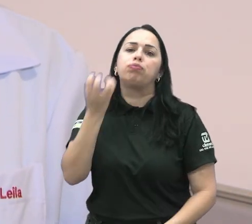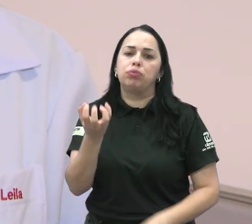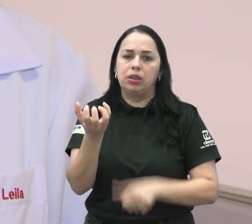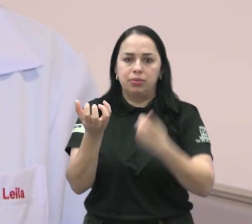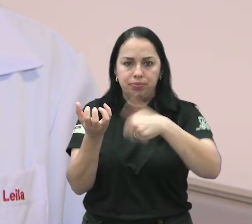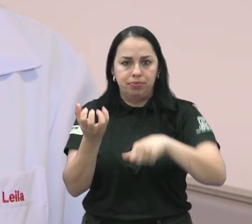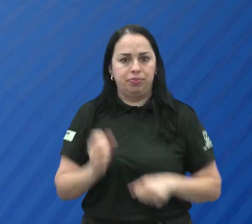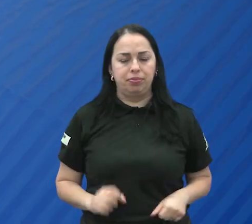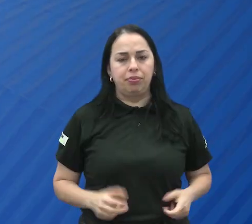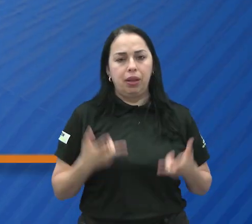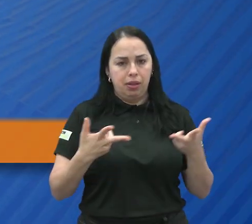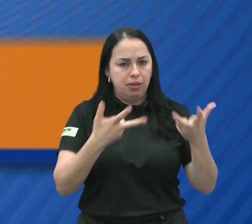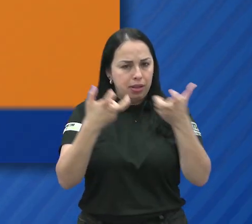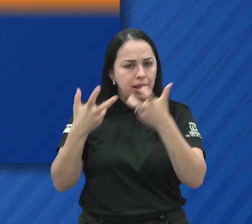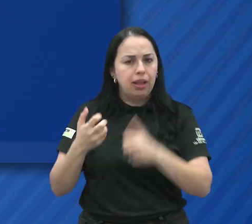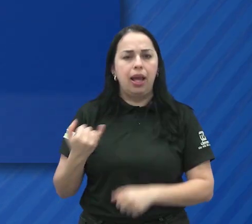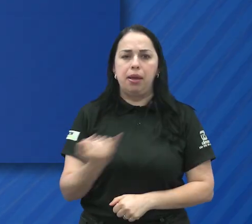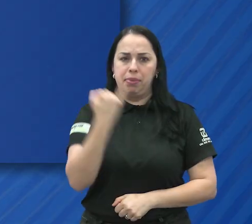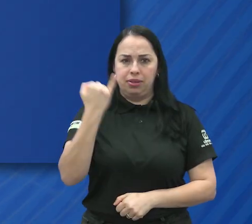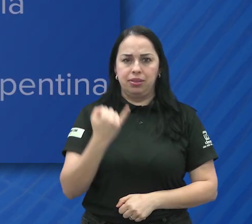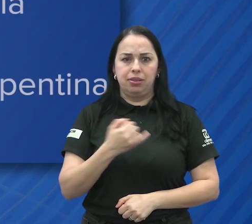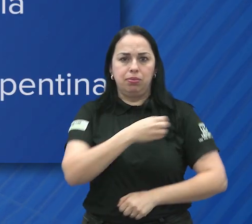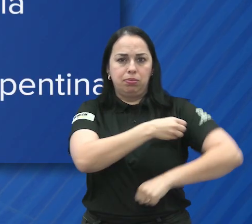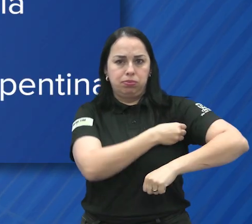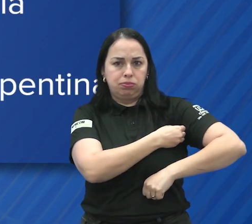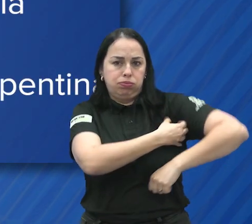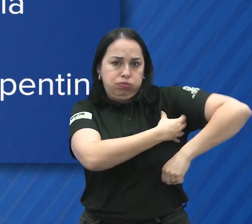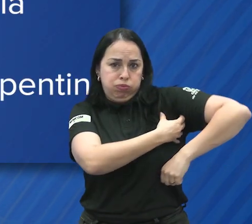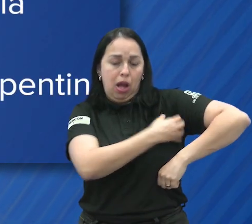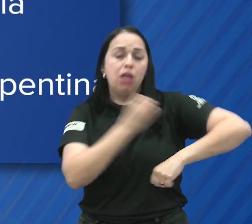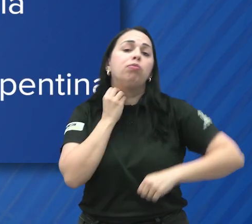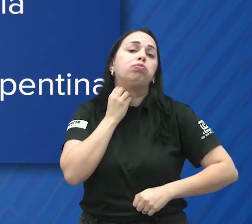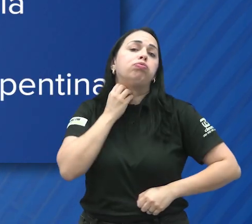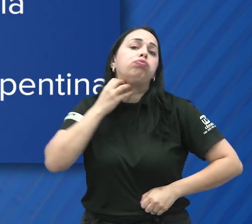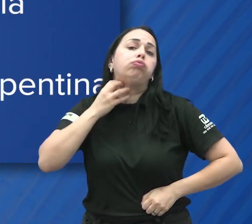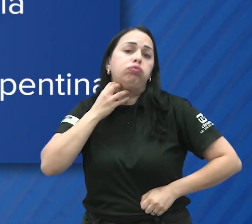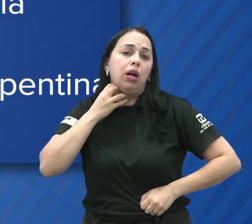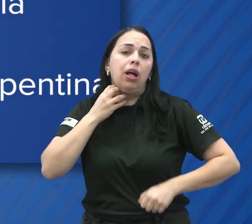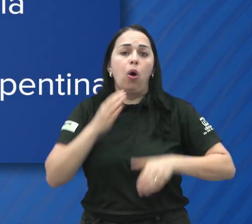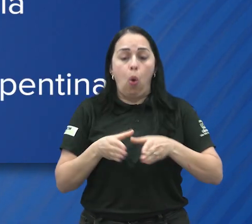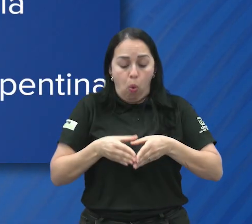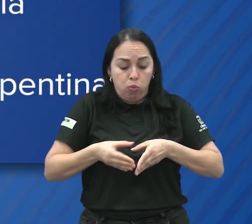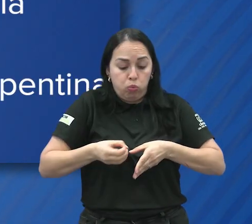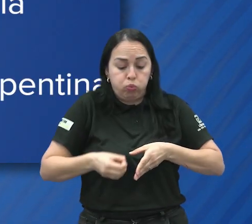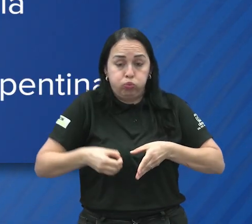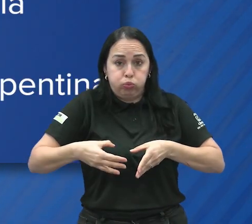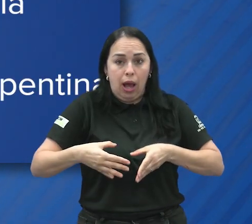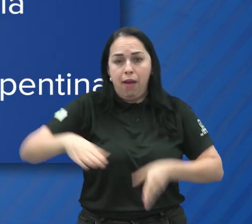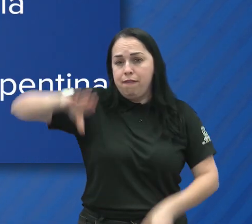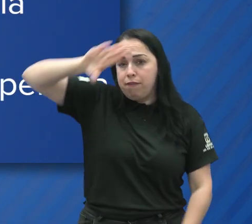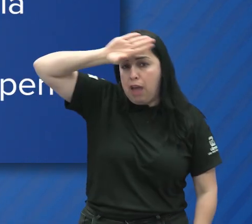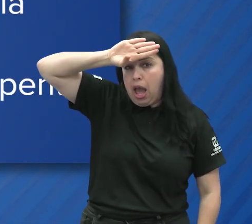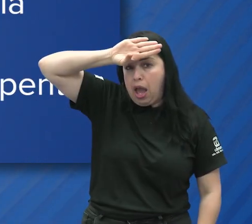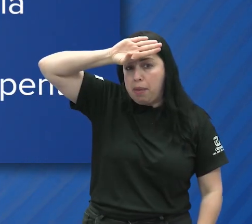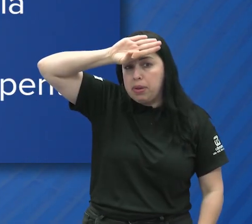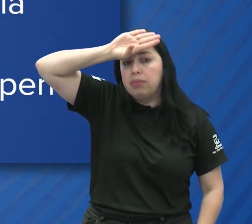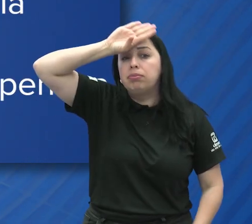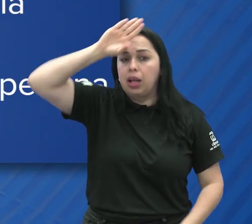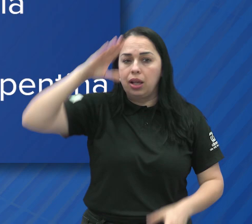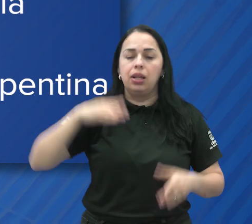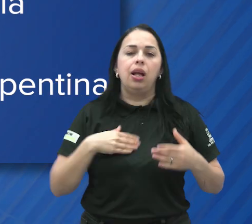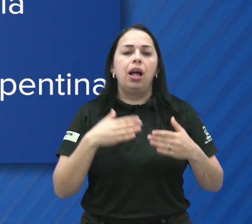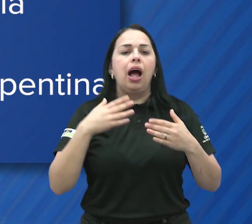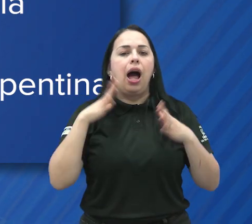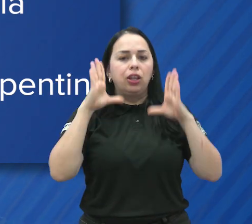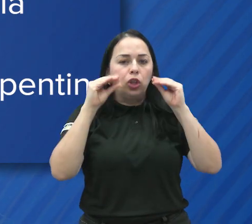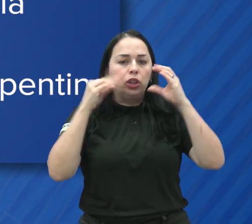desse linfonodo. Ficar atento aos sinais é fundamental. Ínguas de crescimento rápido no pescoço, axilas ou virilha, febre persistente